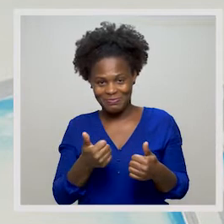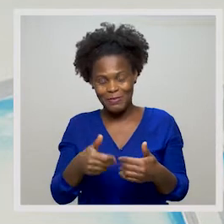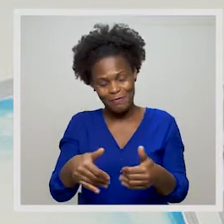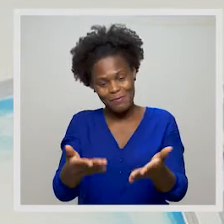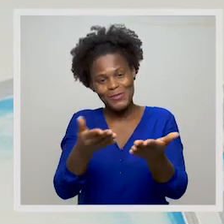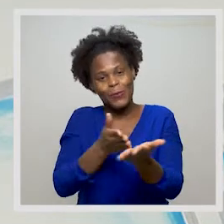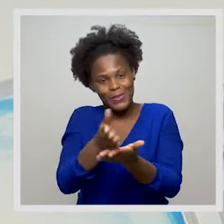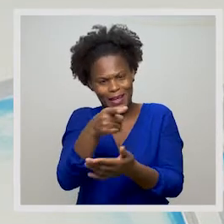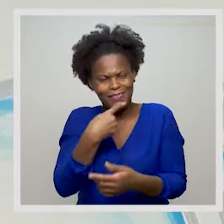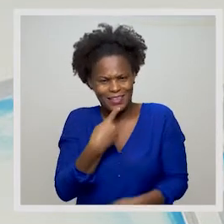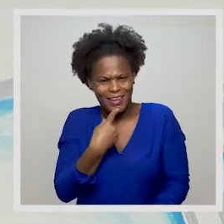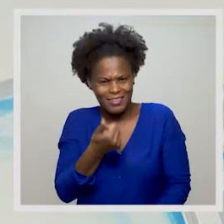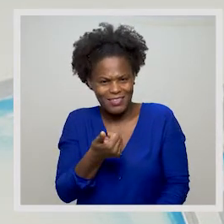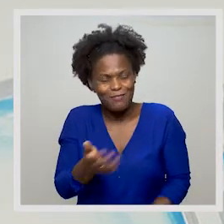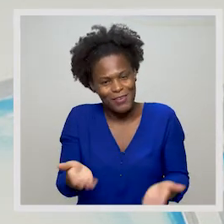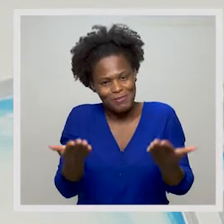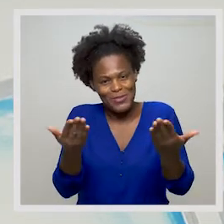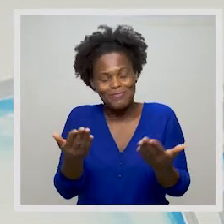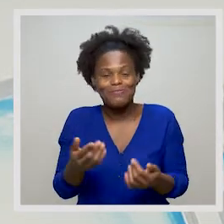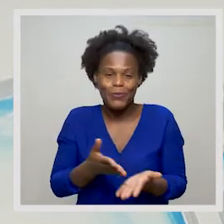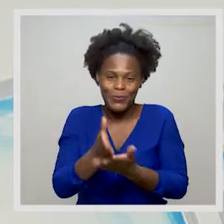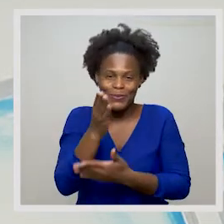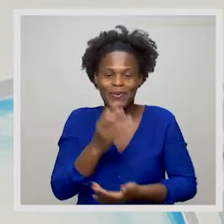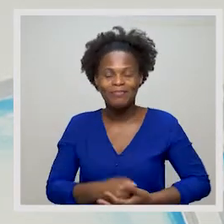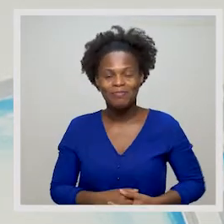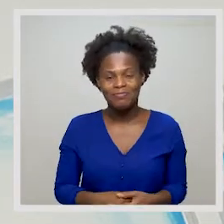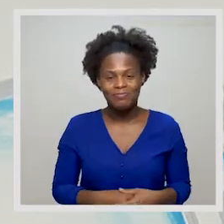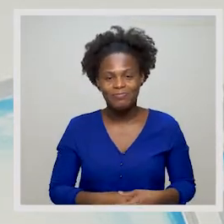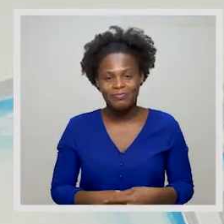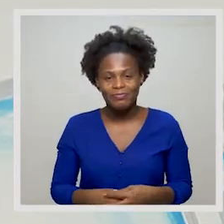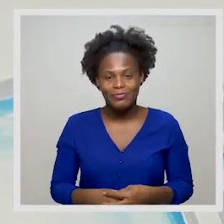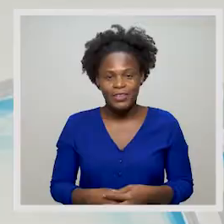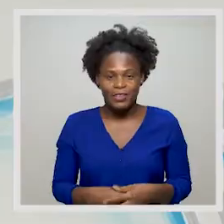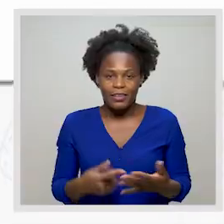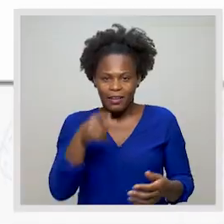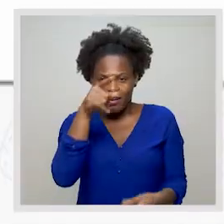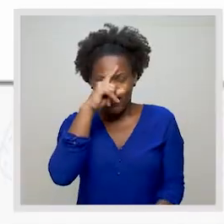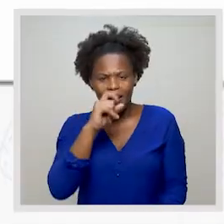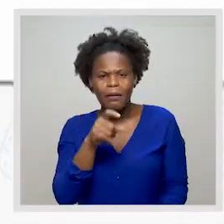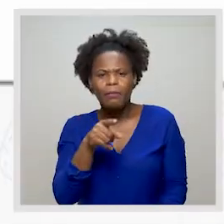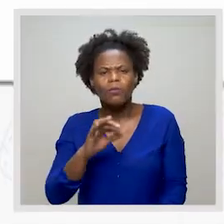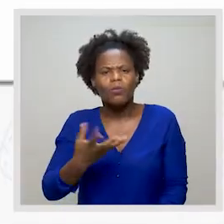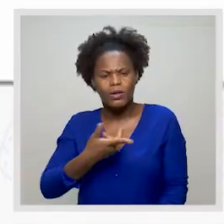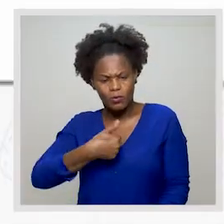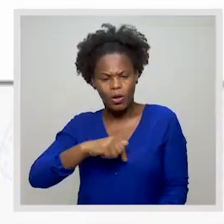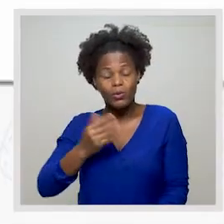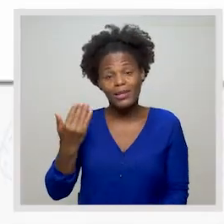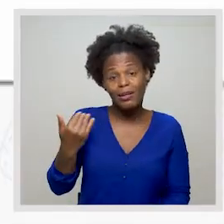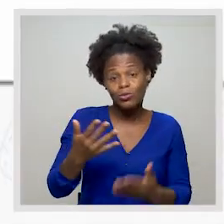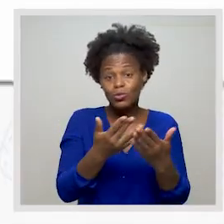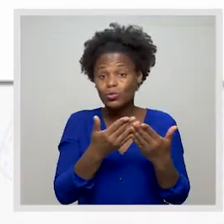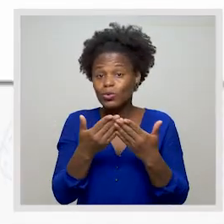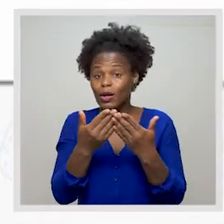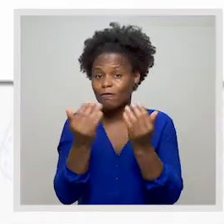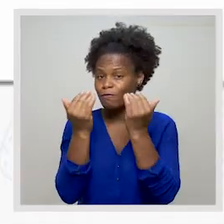mesmo. Vamos continuar? Estão a entender? Então, vamos prosseguir. Estão a lembrar que quando nós